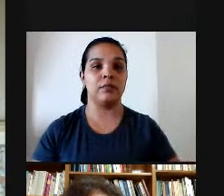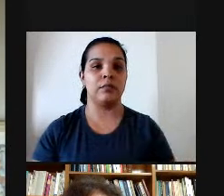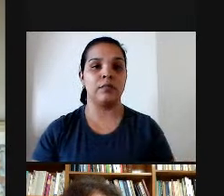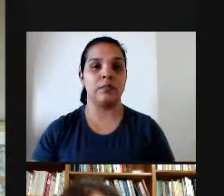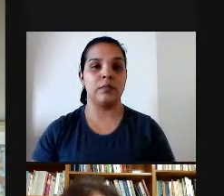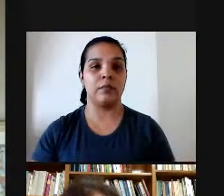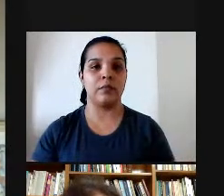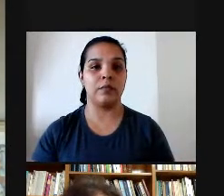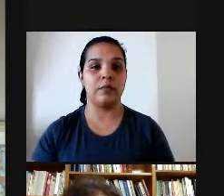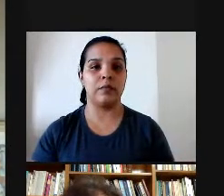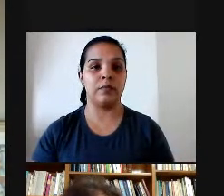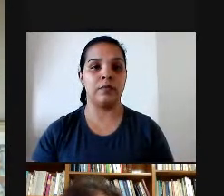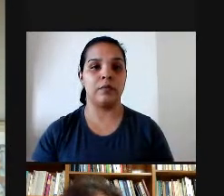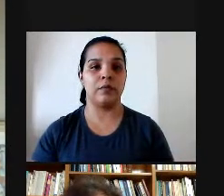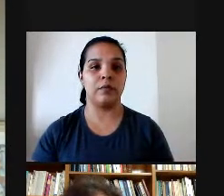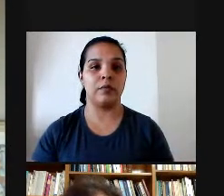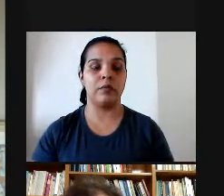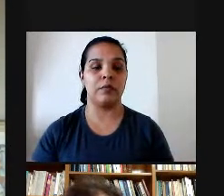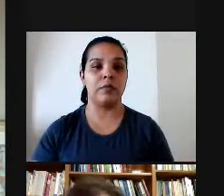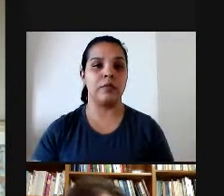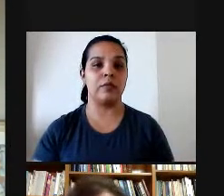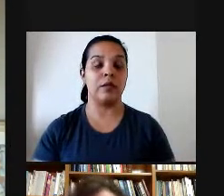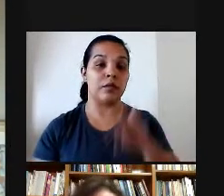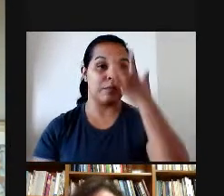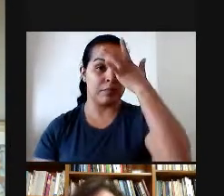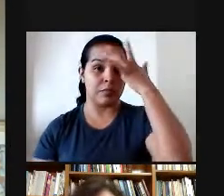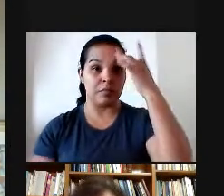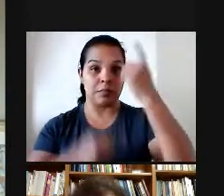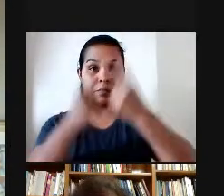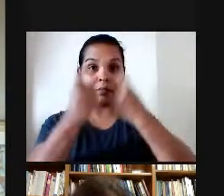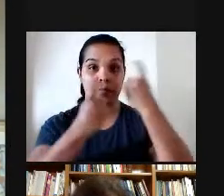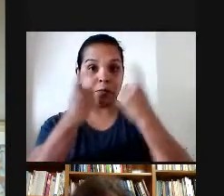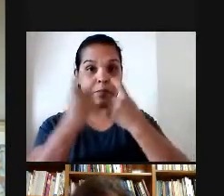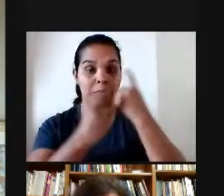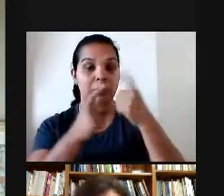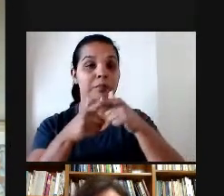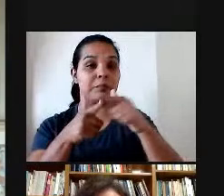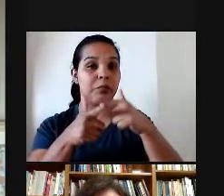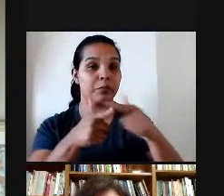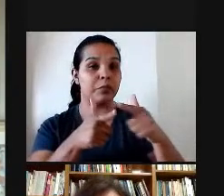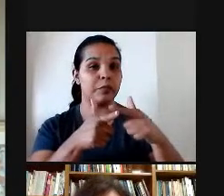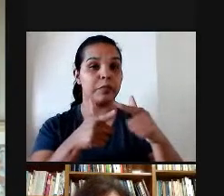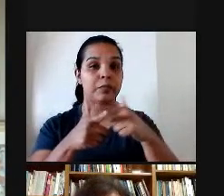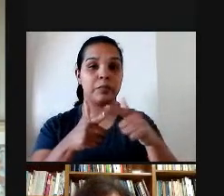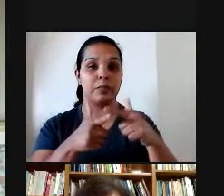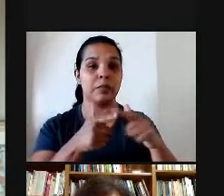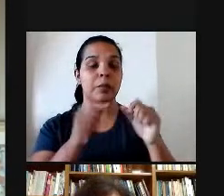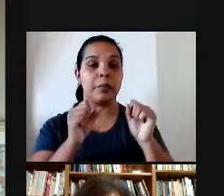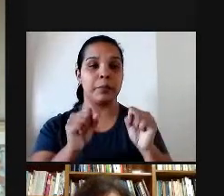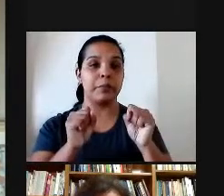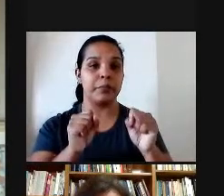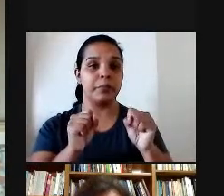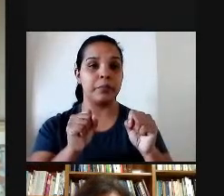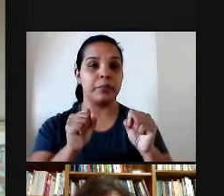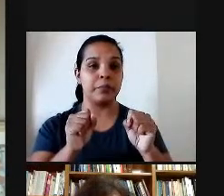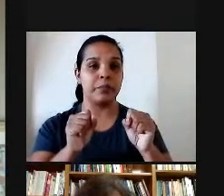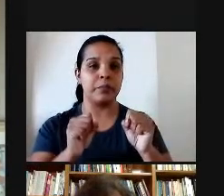então, eu diria que aqueles que estejam preocupados com isso, né, acho que podem